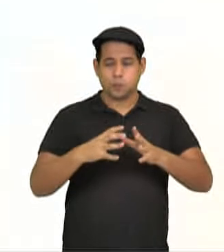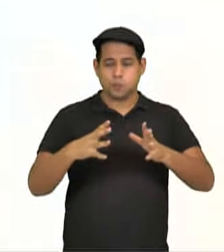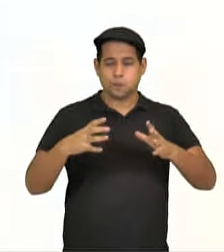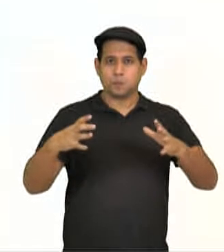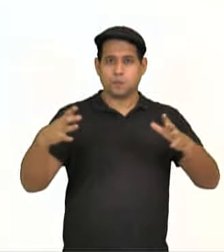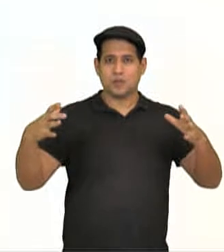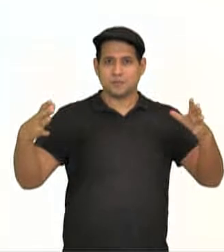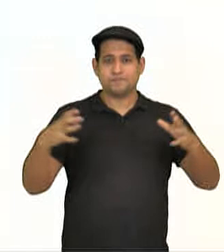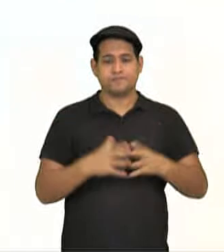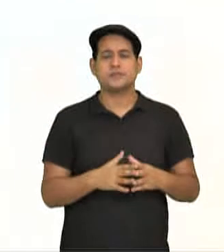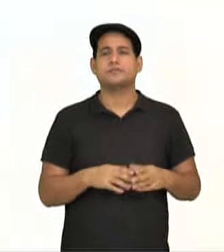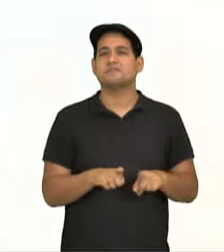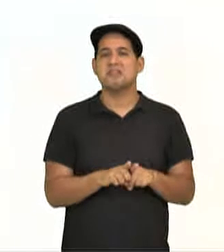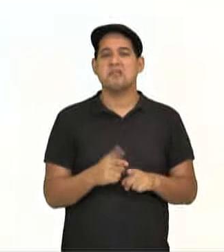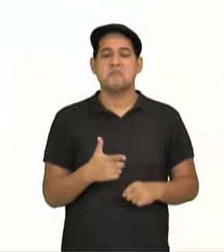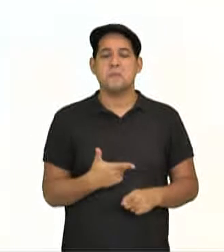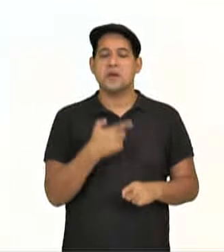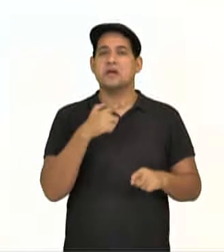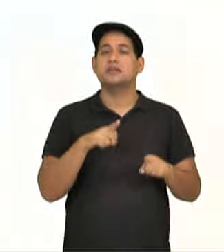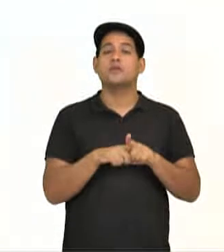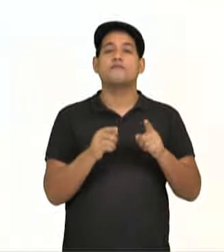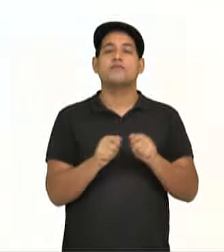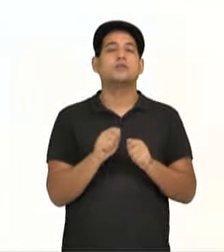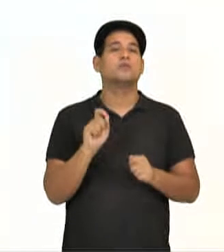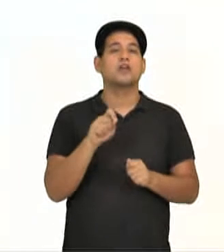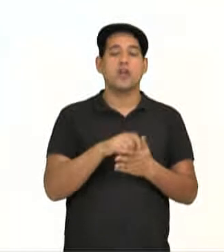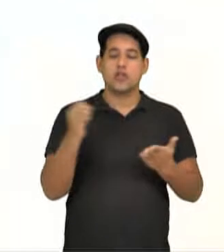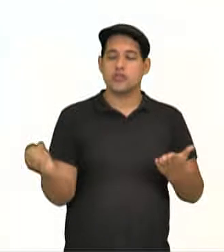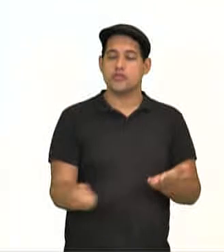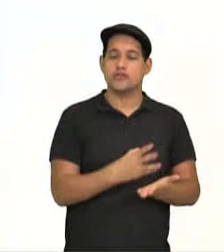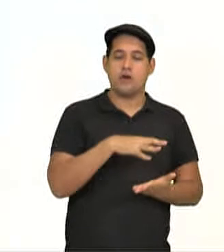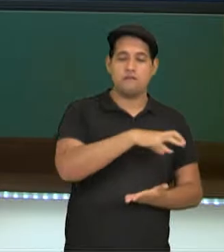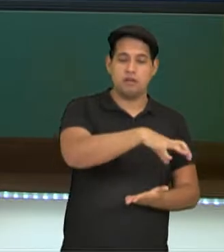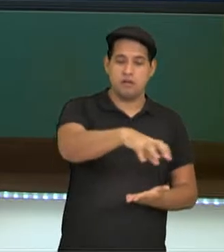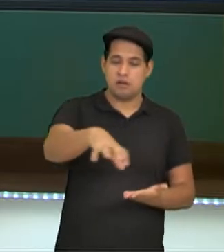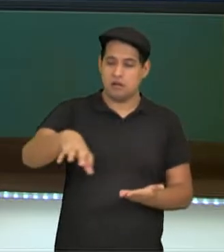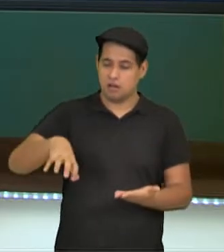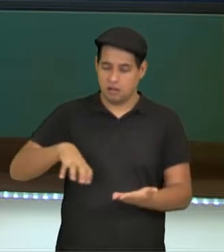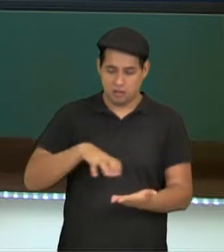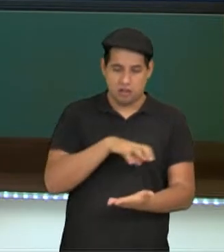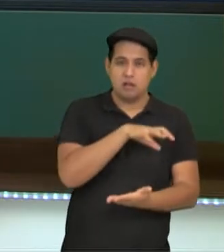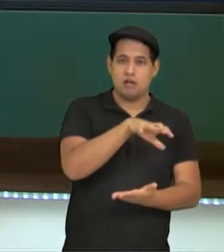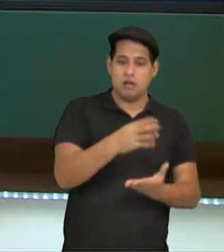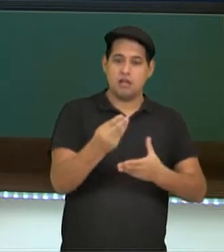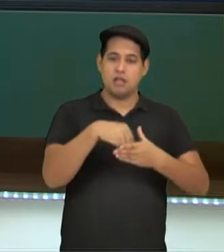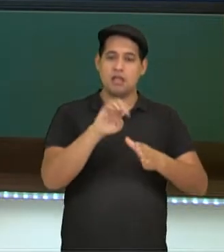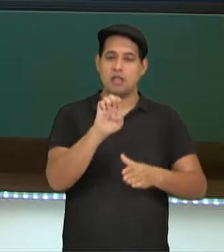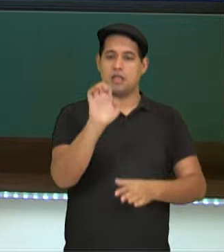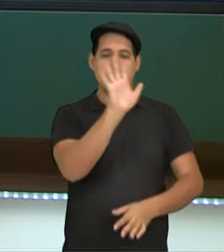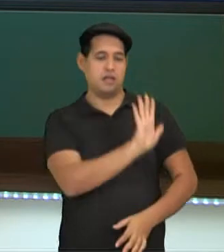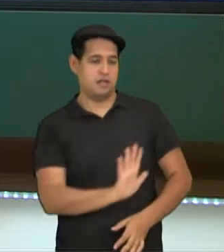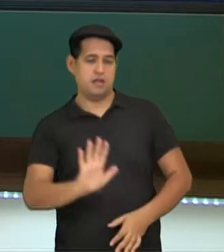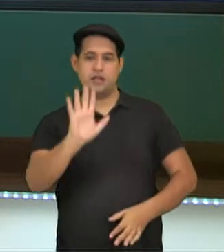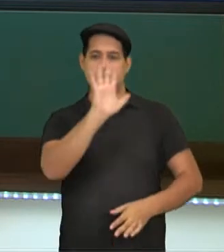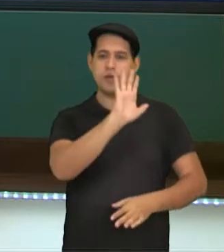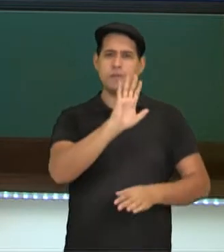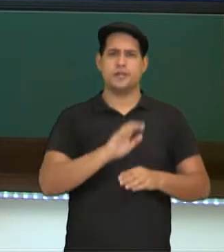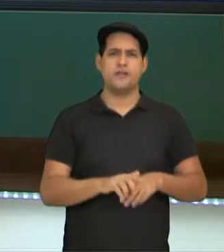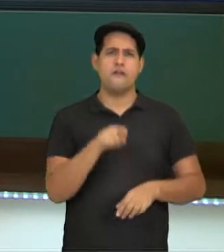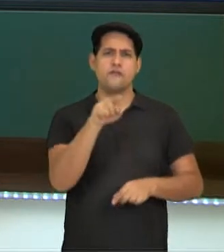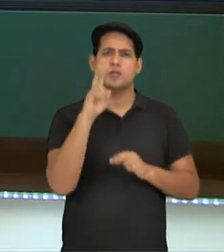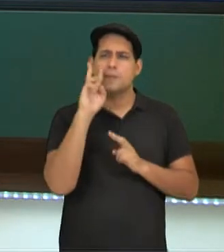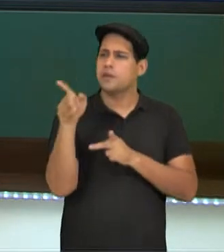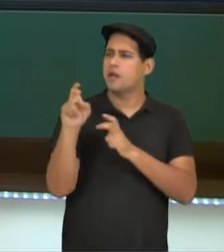tiro. Avançou aí diplomaticamente, anexando novos territórios dentro da própria Europa. Percebeu que